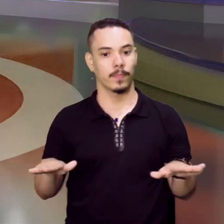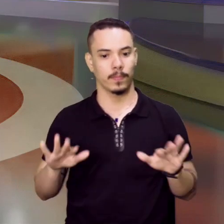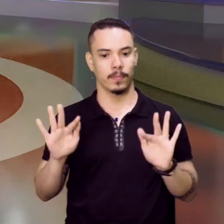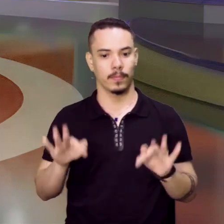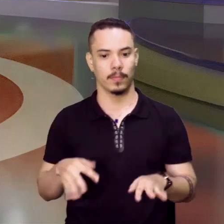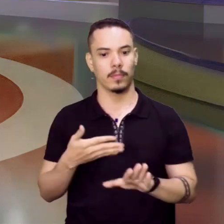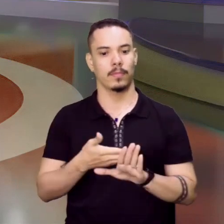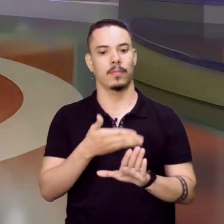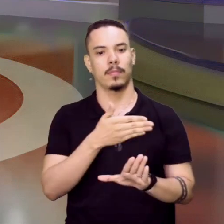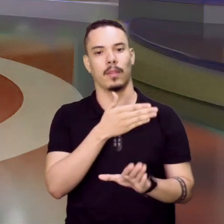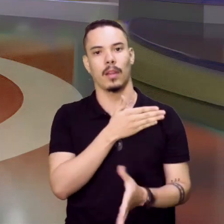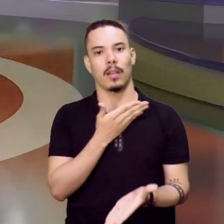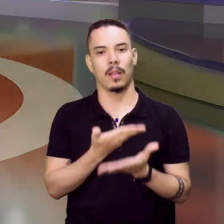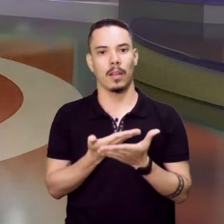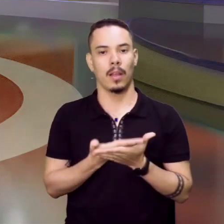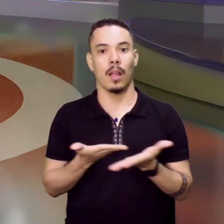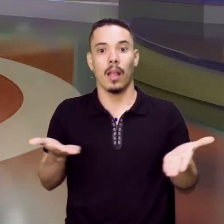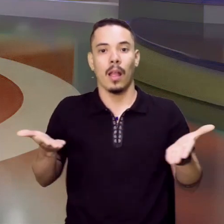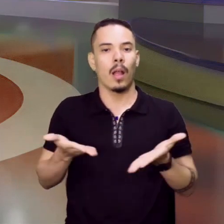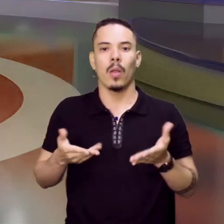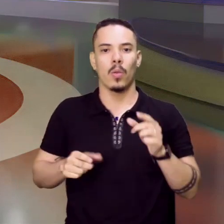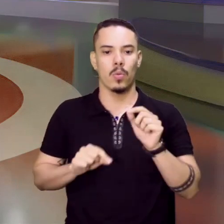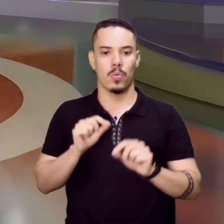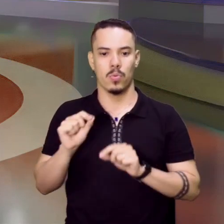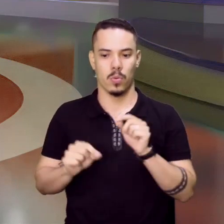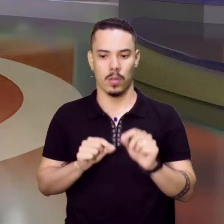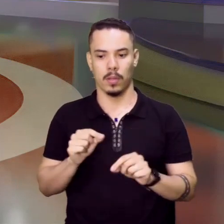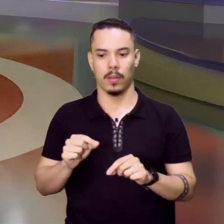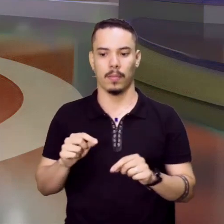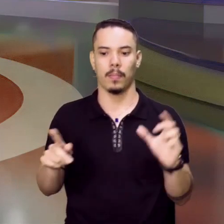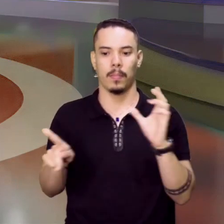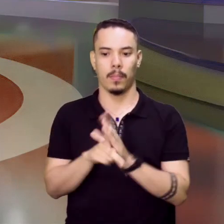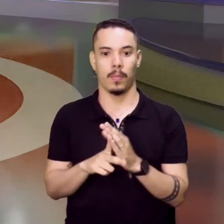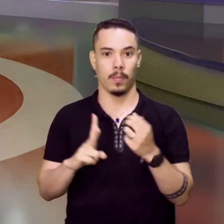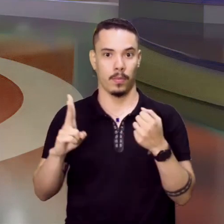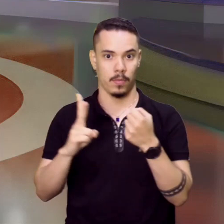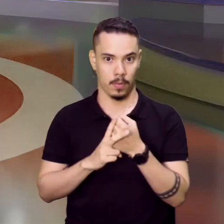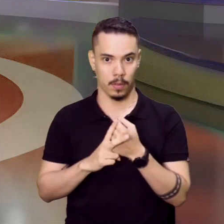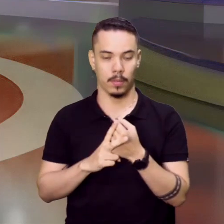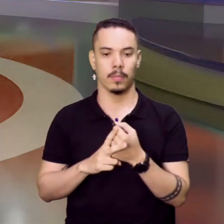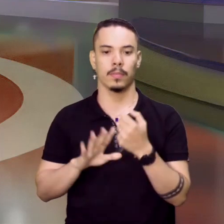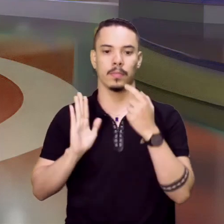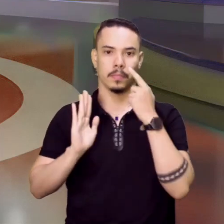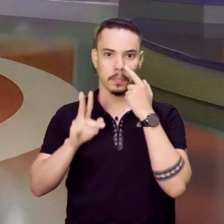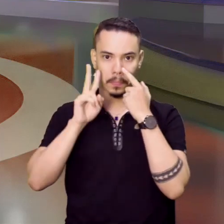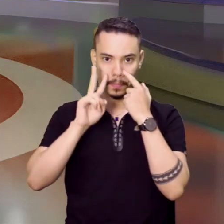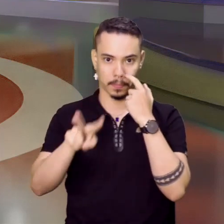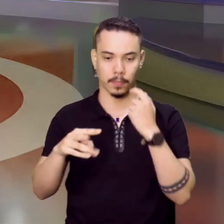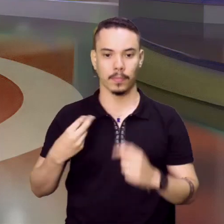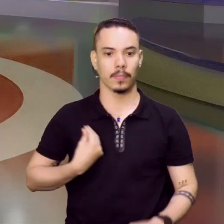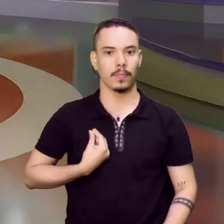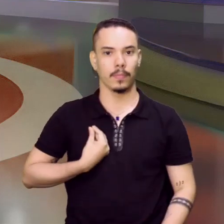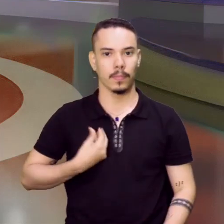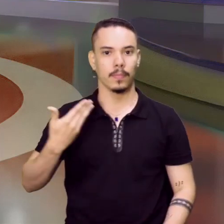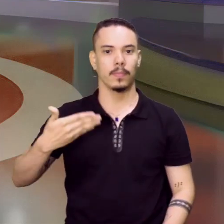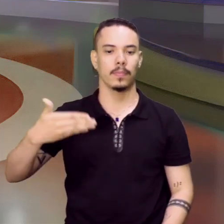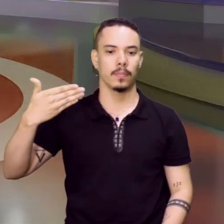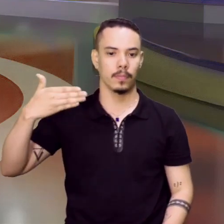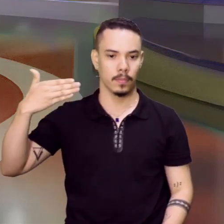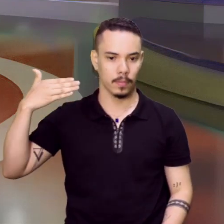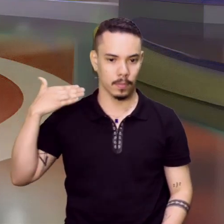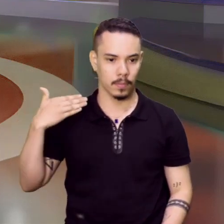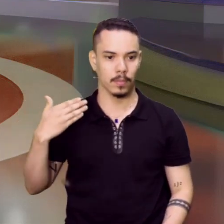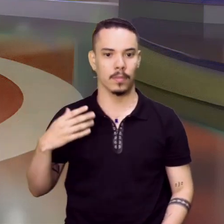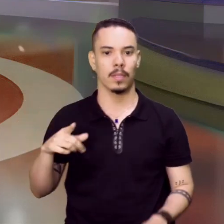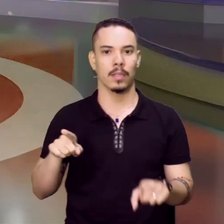questão aí dessa aula e vamos entrar agora em um tempo verbal vimos o presente vi vimos o passado vimos